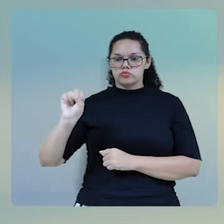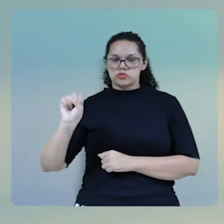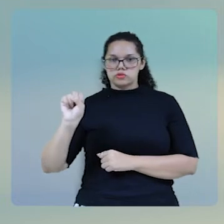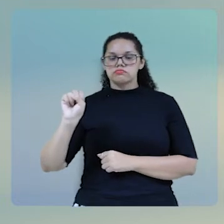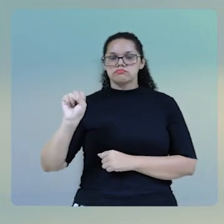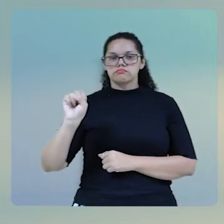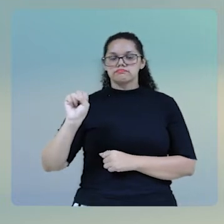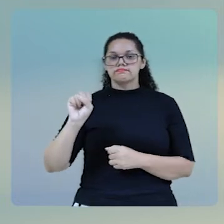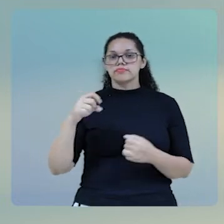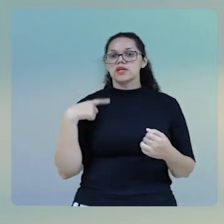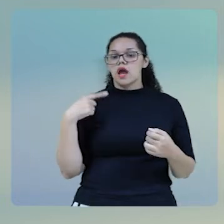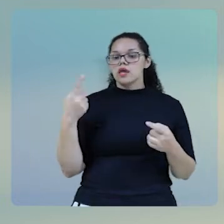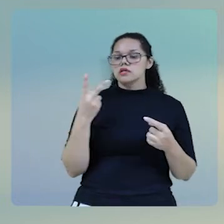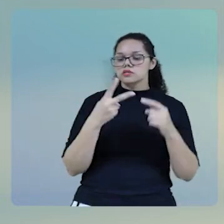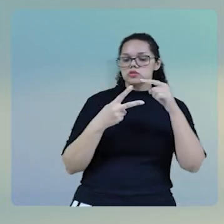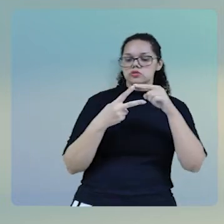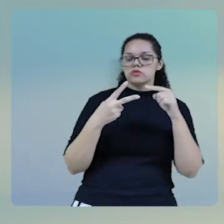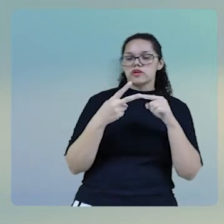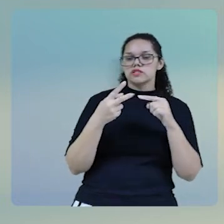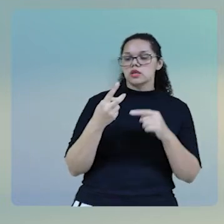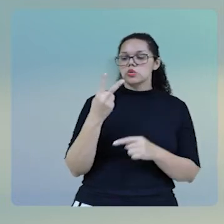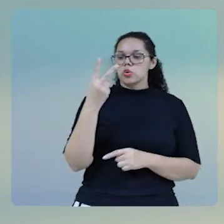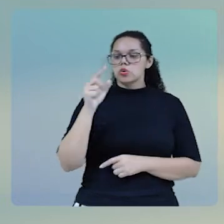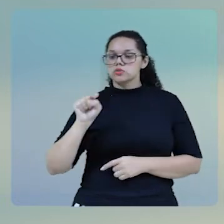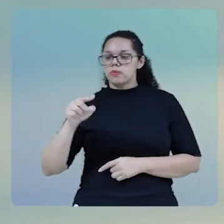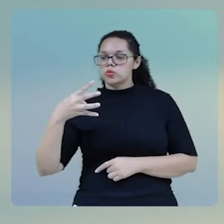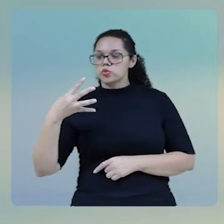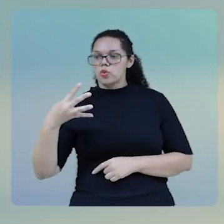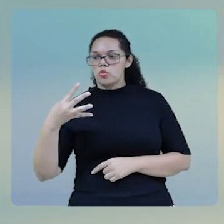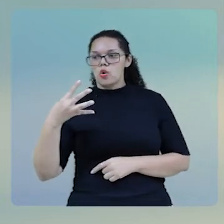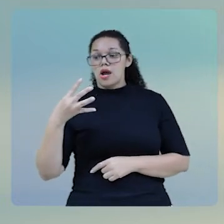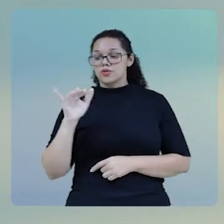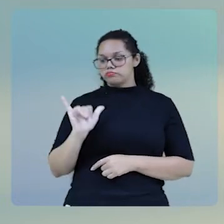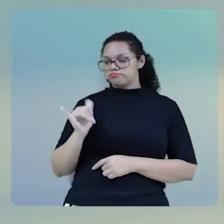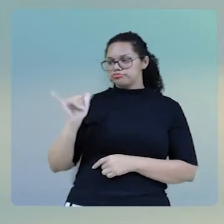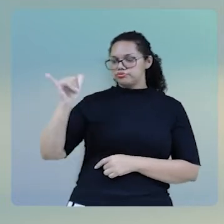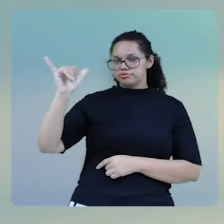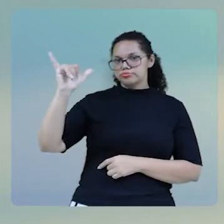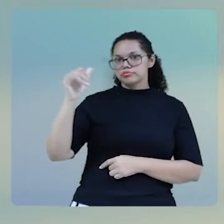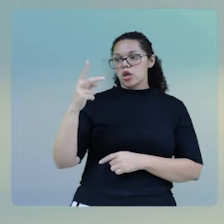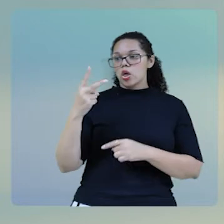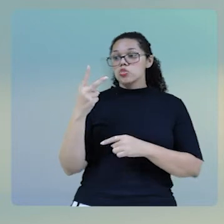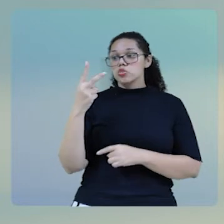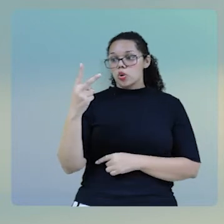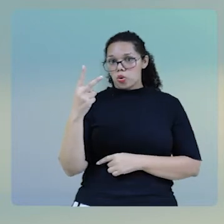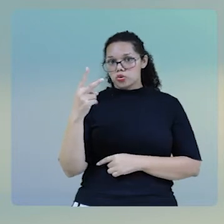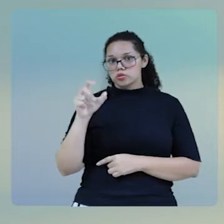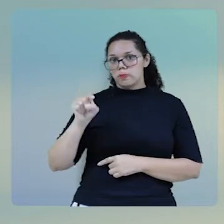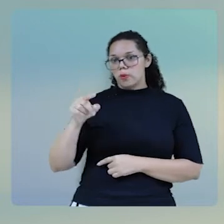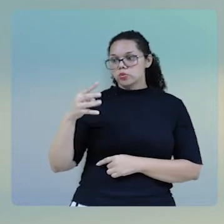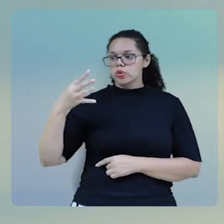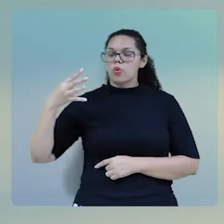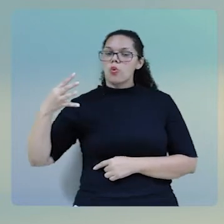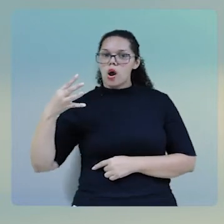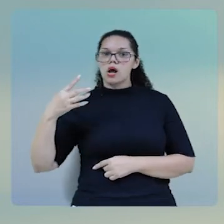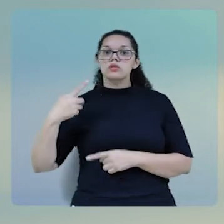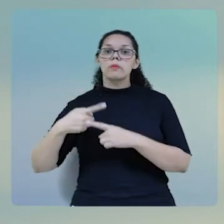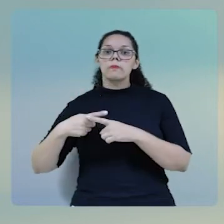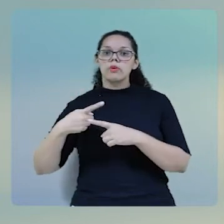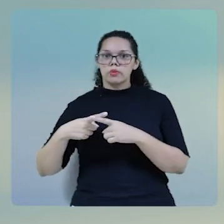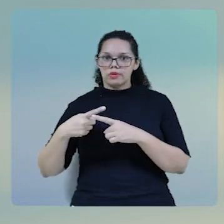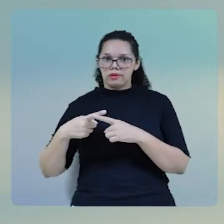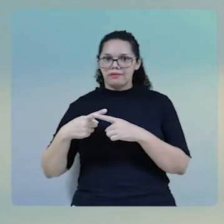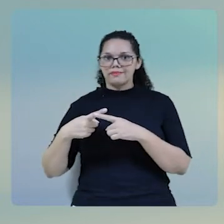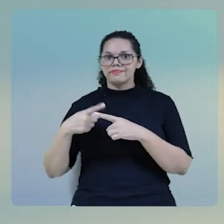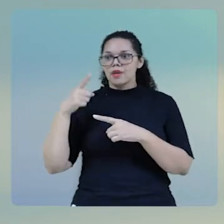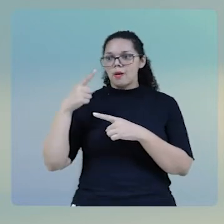agora vai ser 2,4. A tua corrente elétrica aqui é 2,4 o quê? 2,4